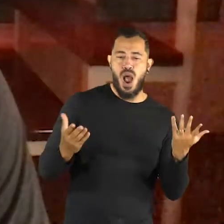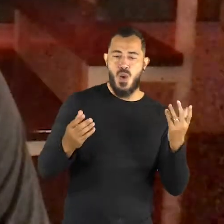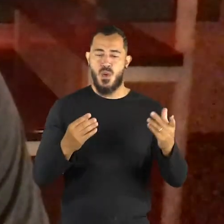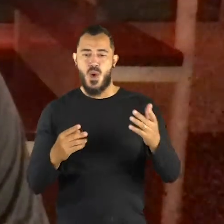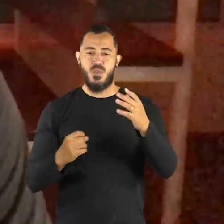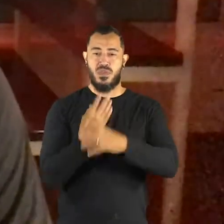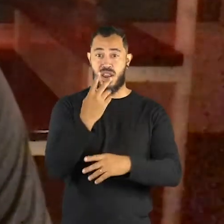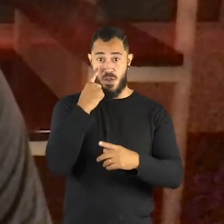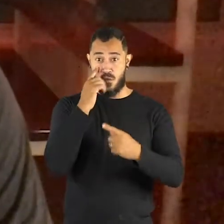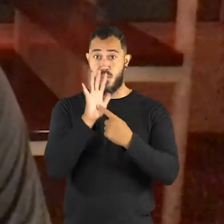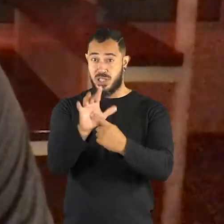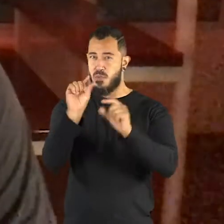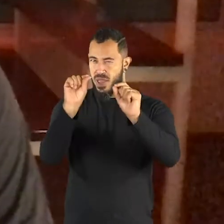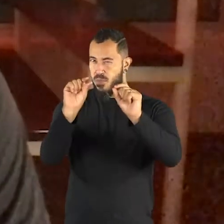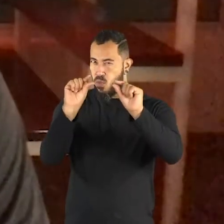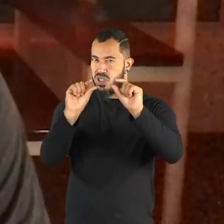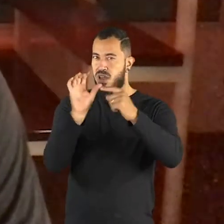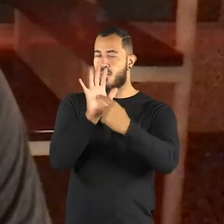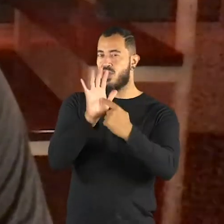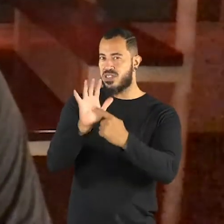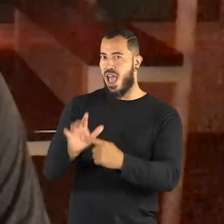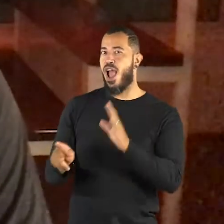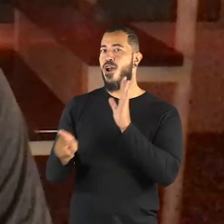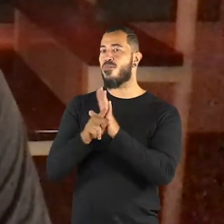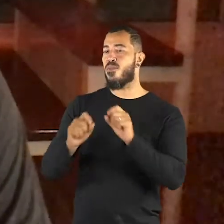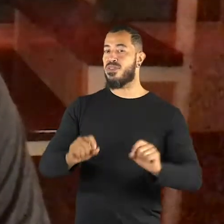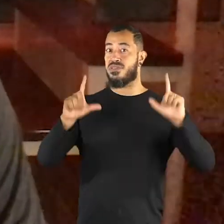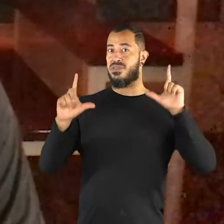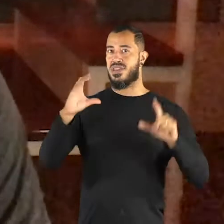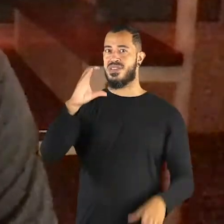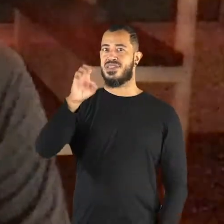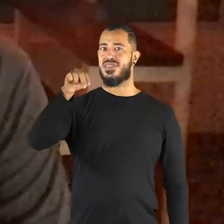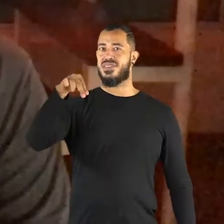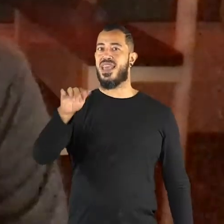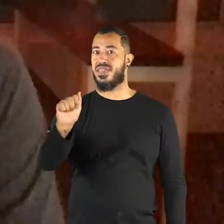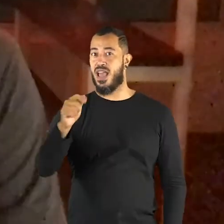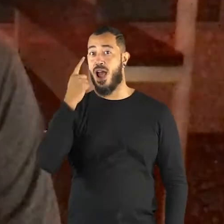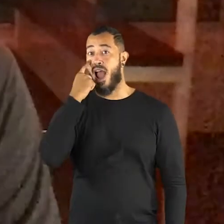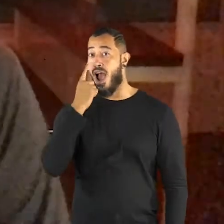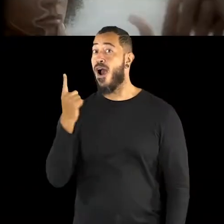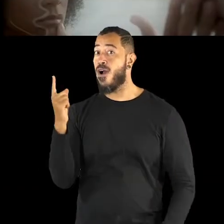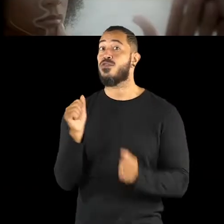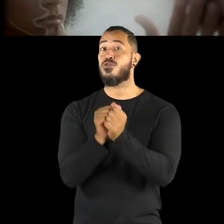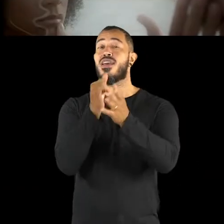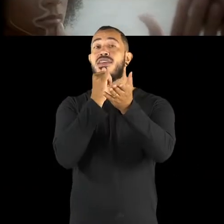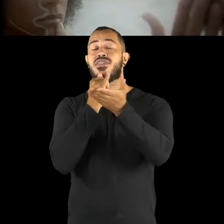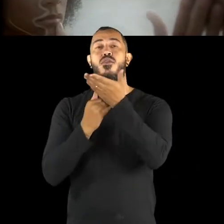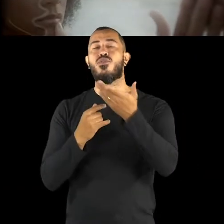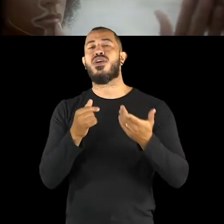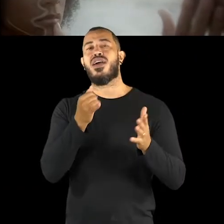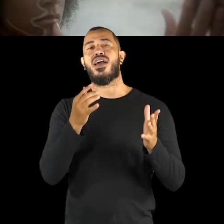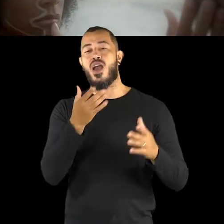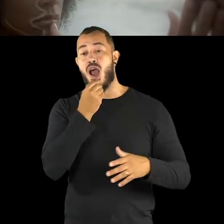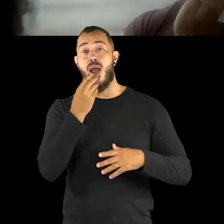vou mostrando para vocês uns pedaços das cenas que a gente produziu junto do shootboard. Por exemplo, na hora que uma mão